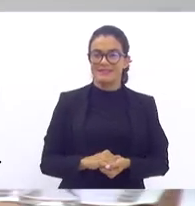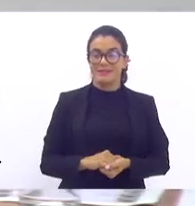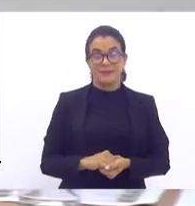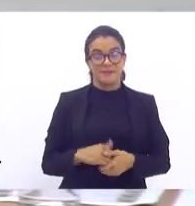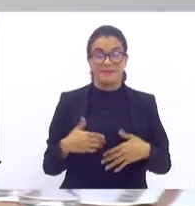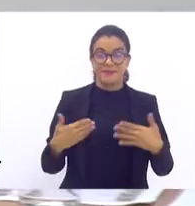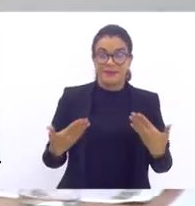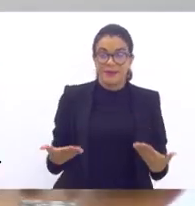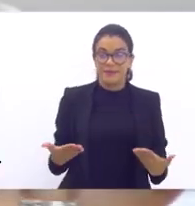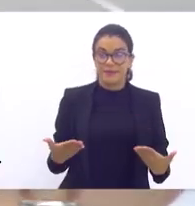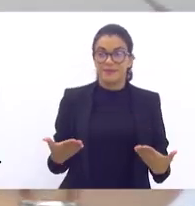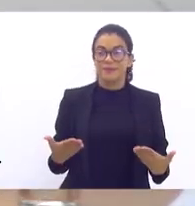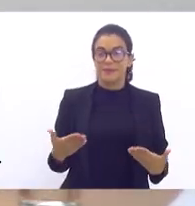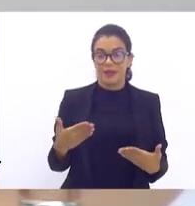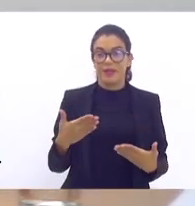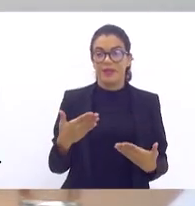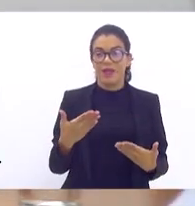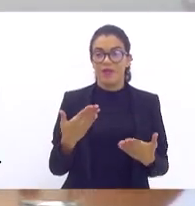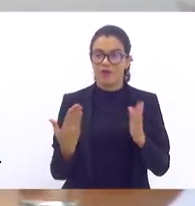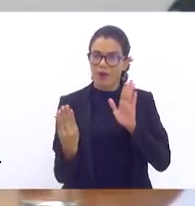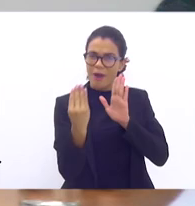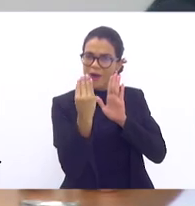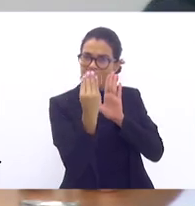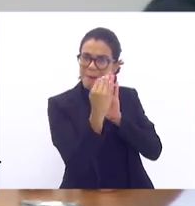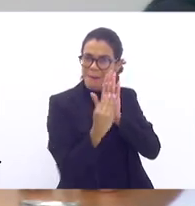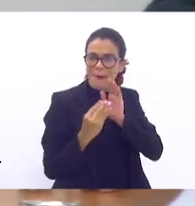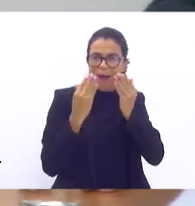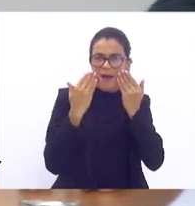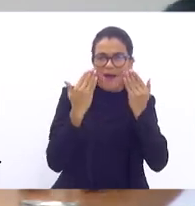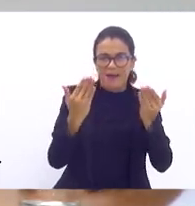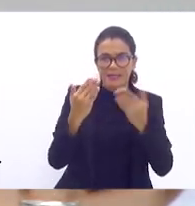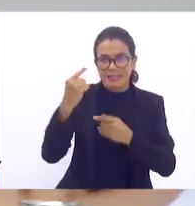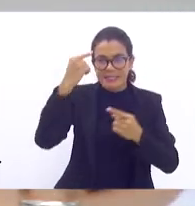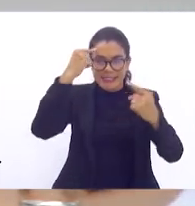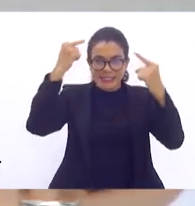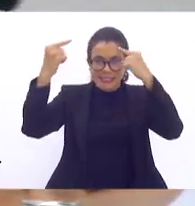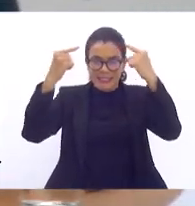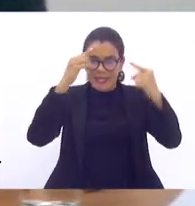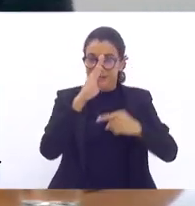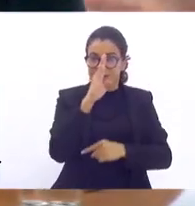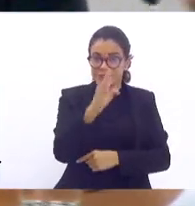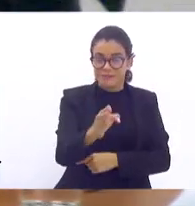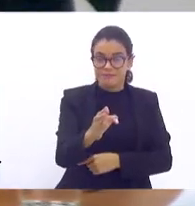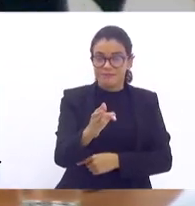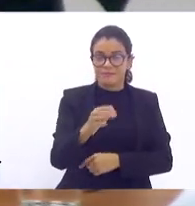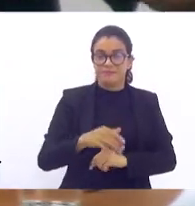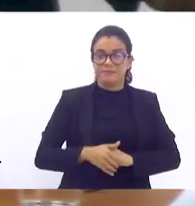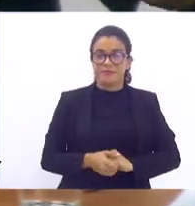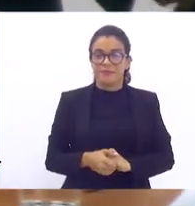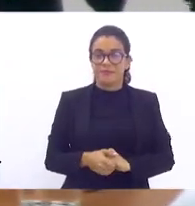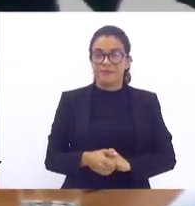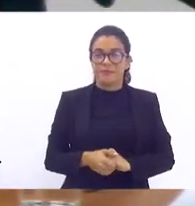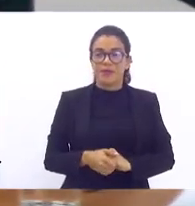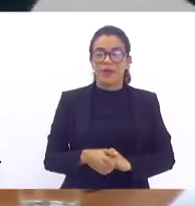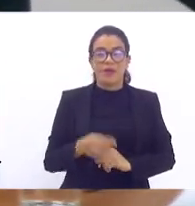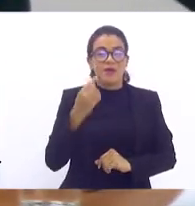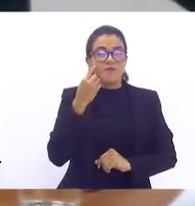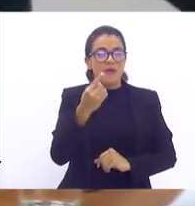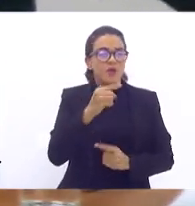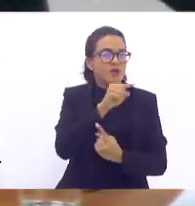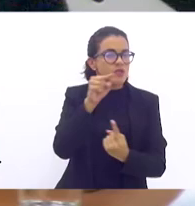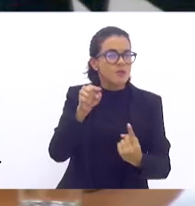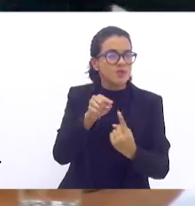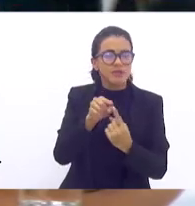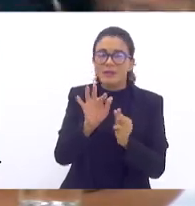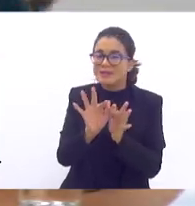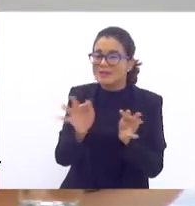bem então eu vou colocar algumas ideias diretas aqui e eu começo dizendo o seguinte vejo que os nossos objetivos